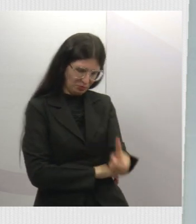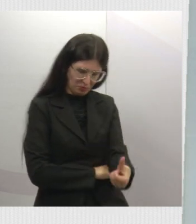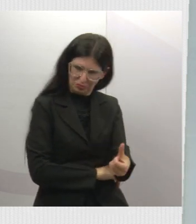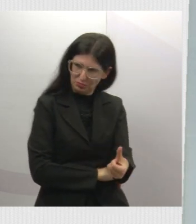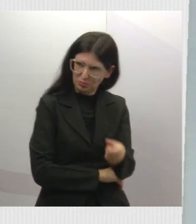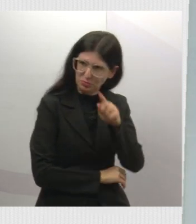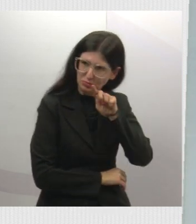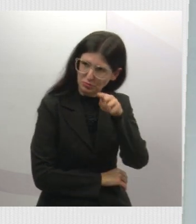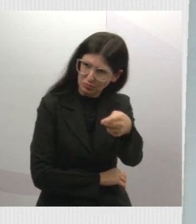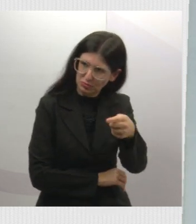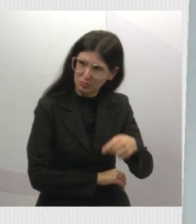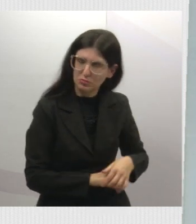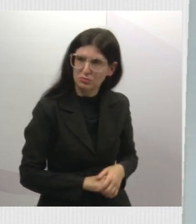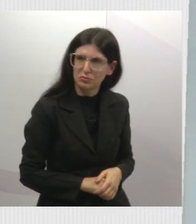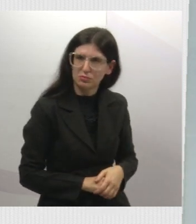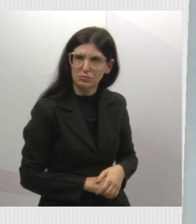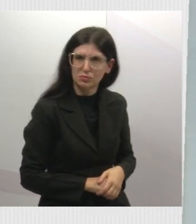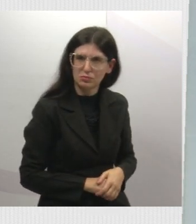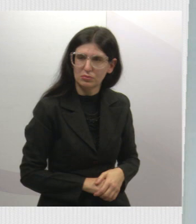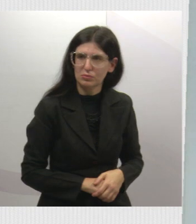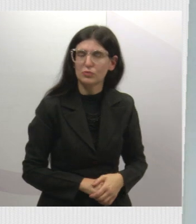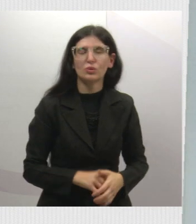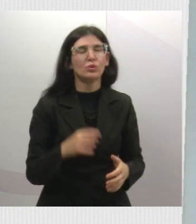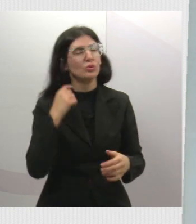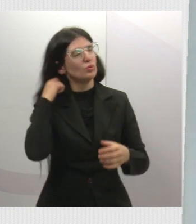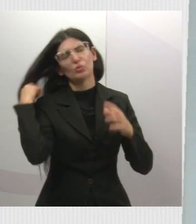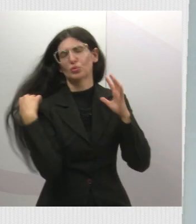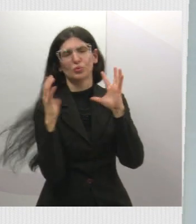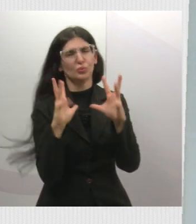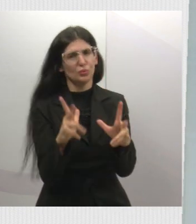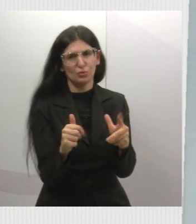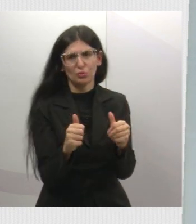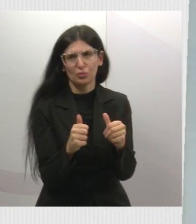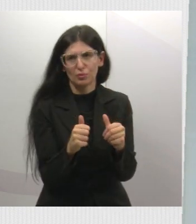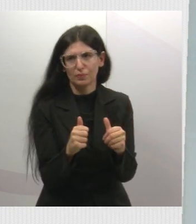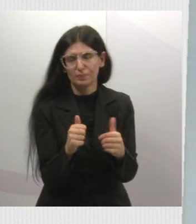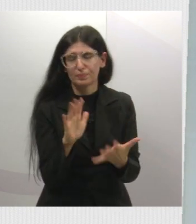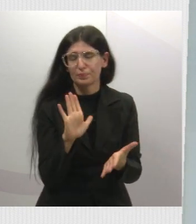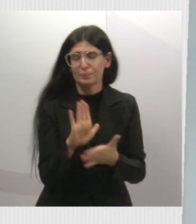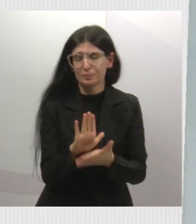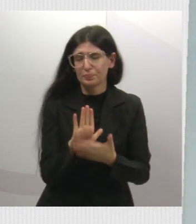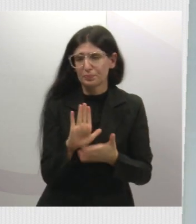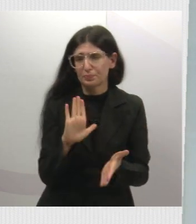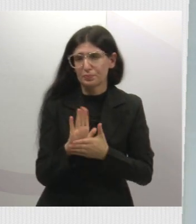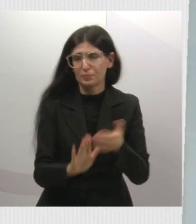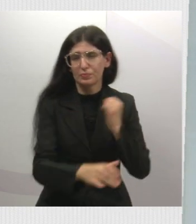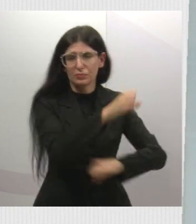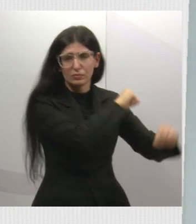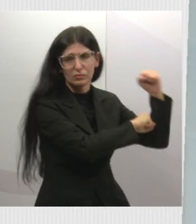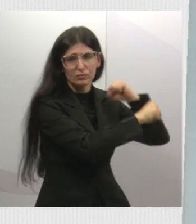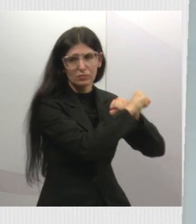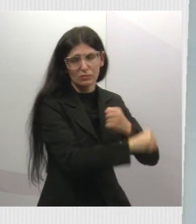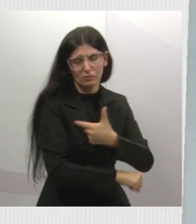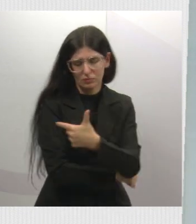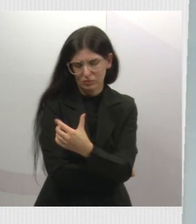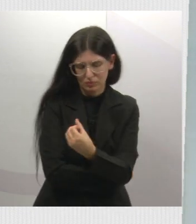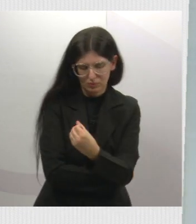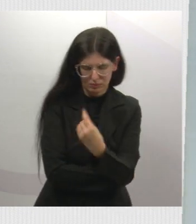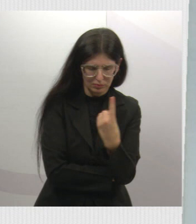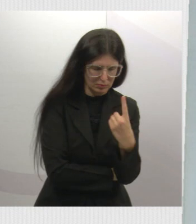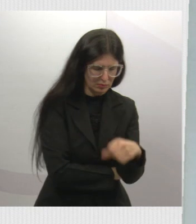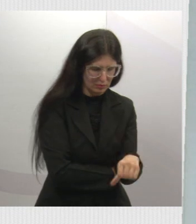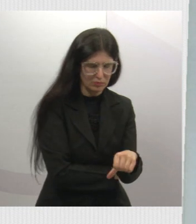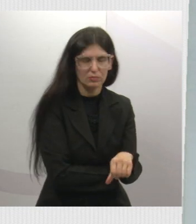38.476. Como podem ver, tudo aquilo que foi projetado de 2019, com